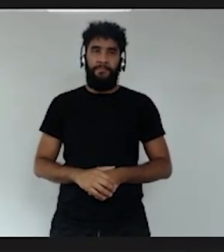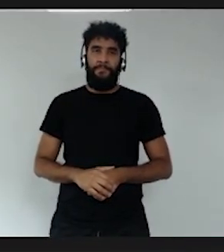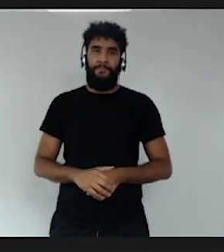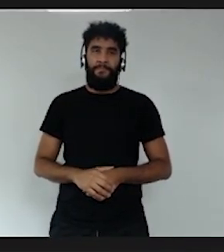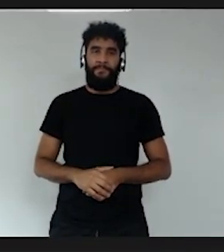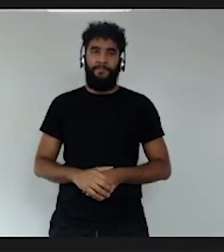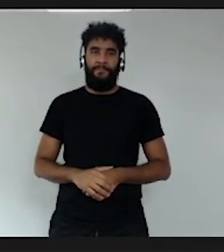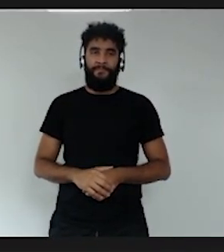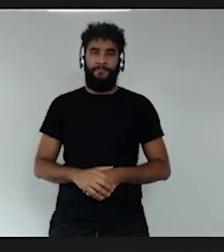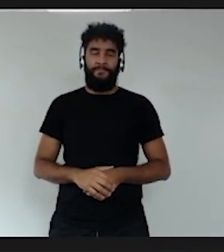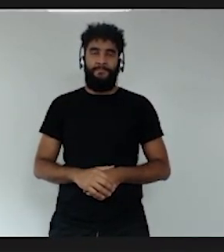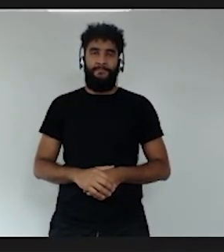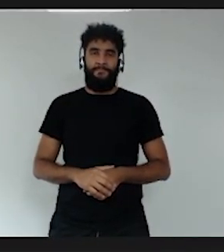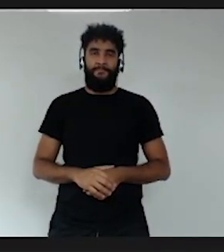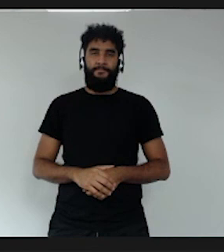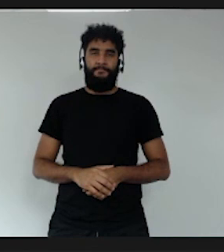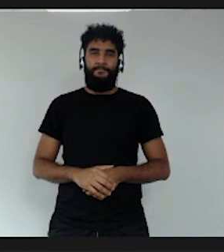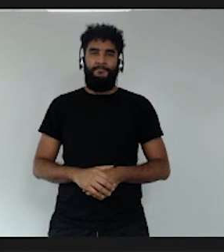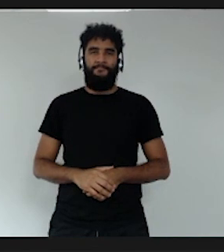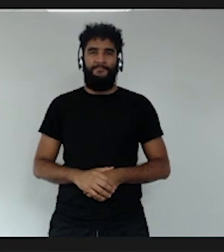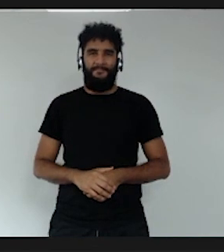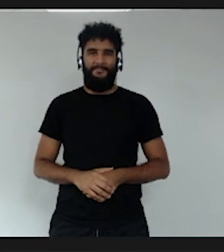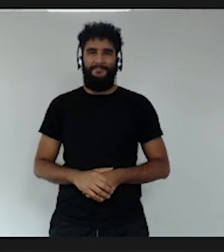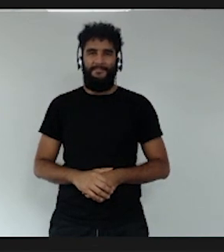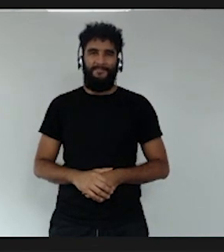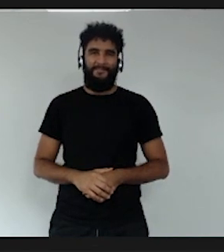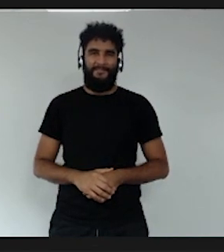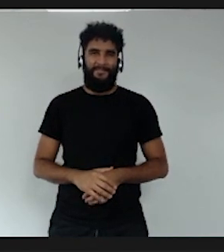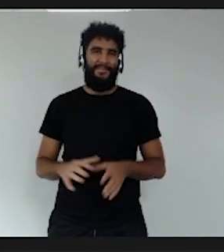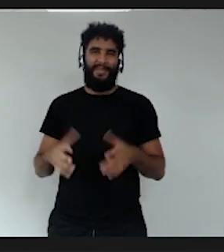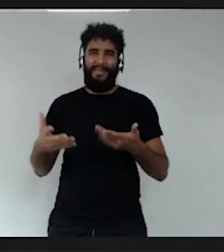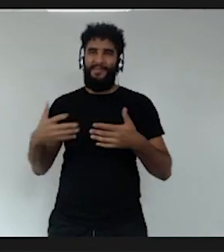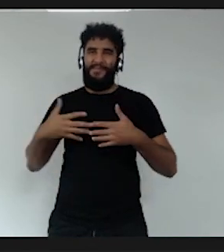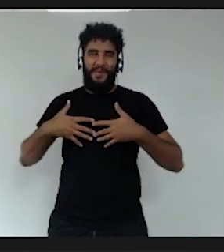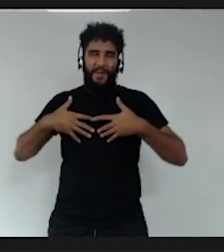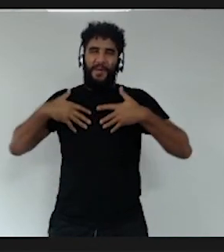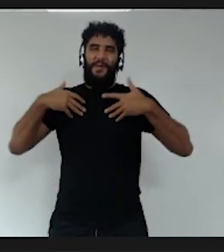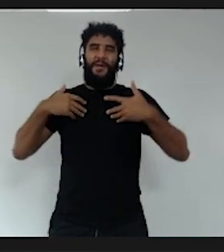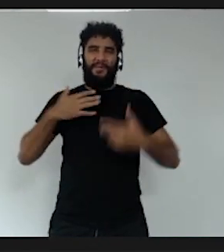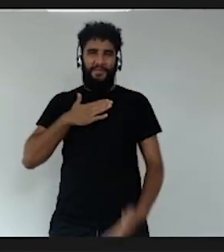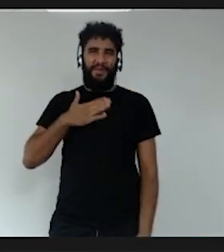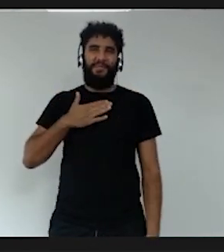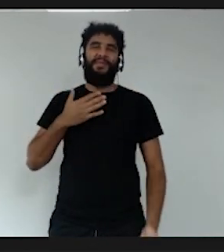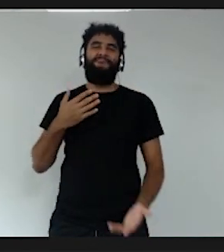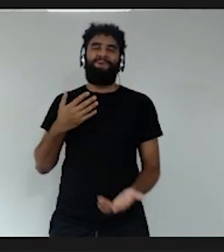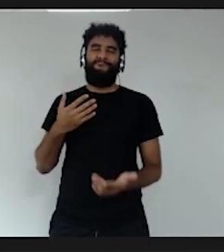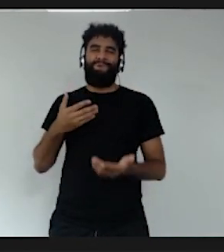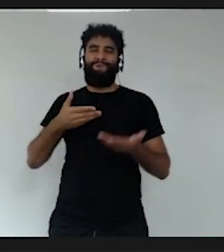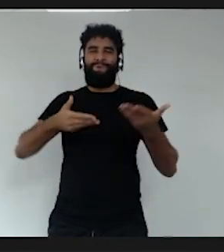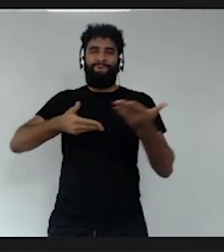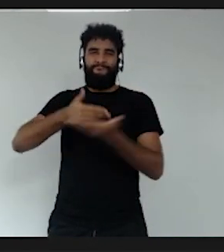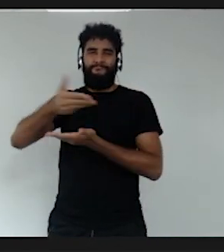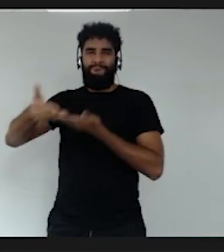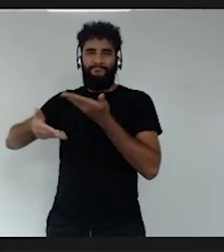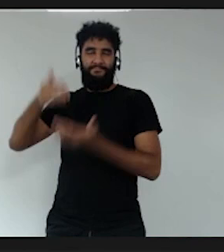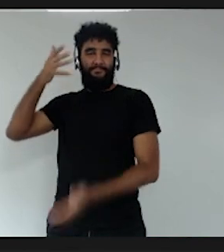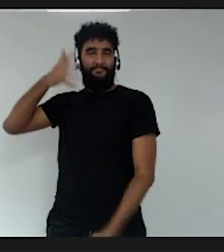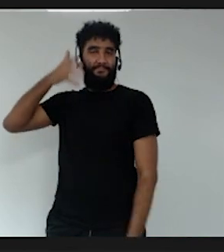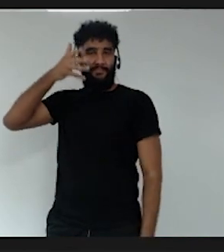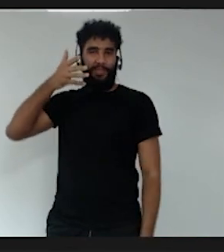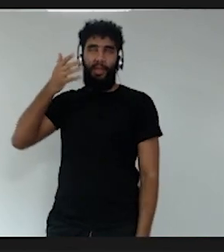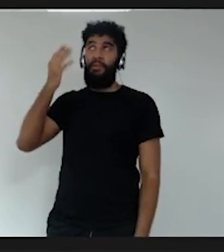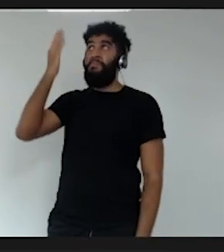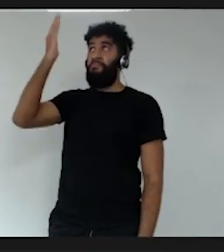quero dizer da grande honra de ter sido moderador desse painel, com tão